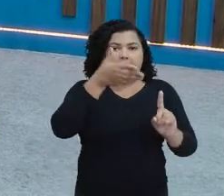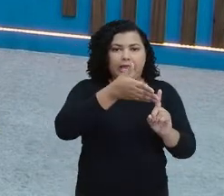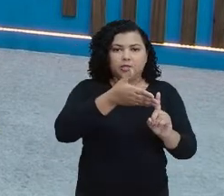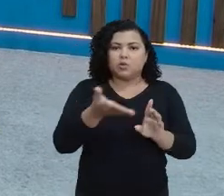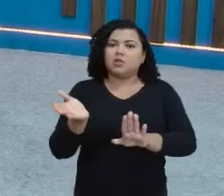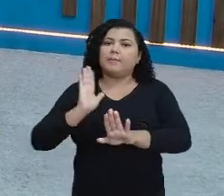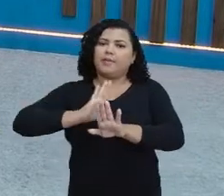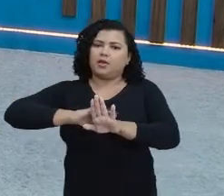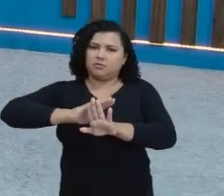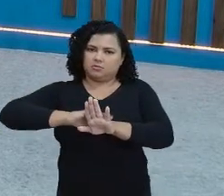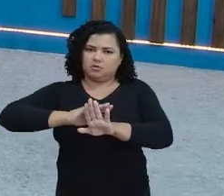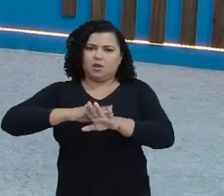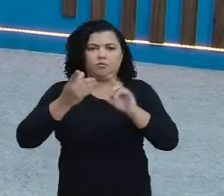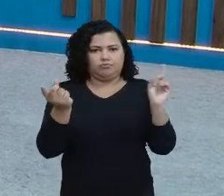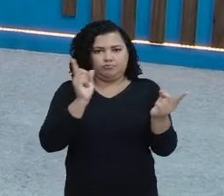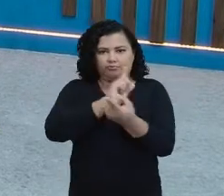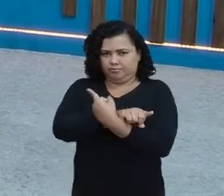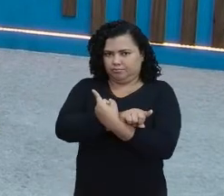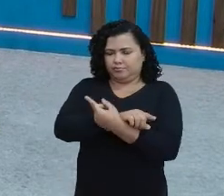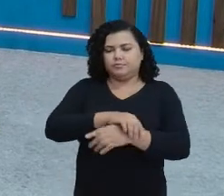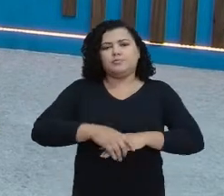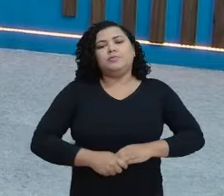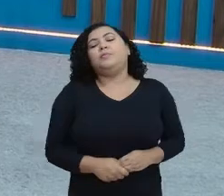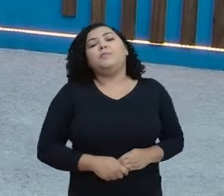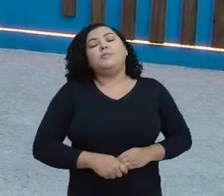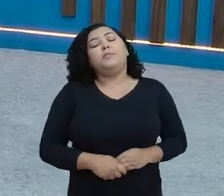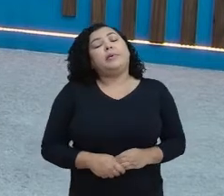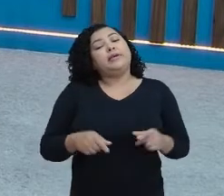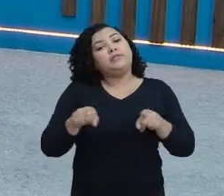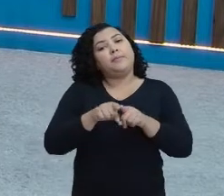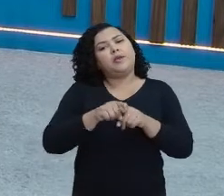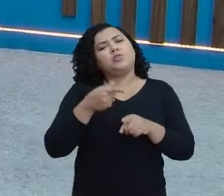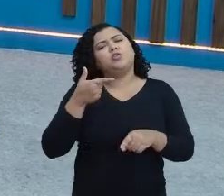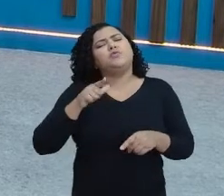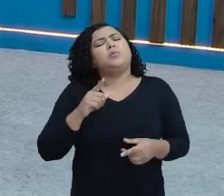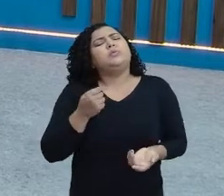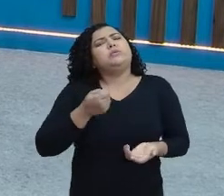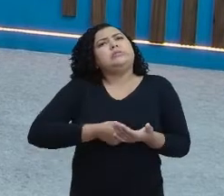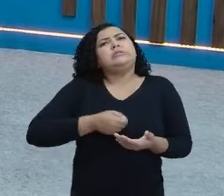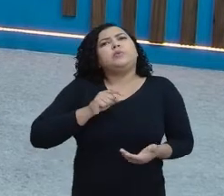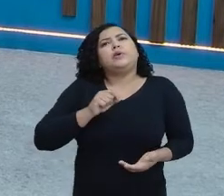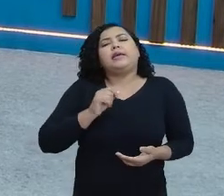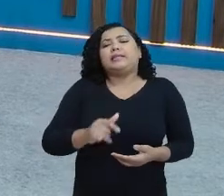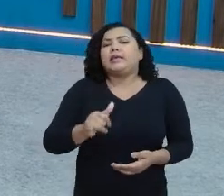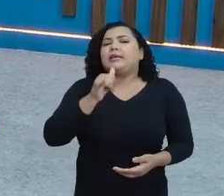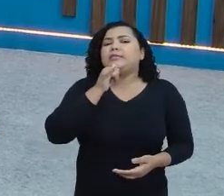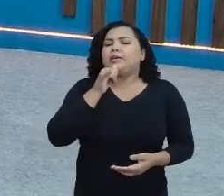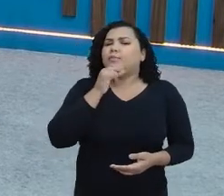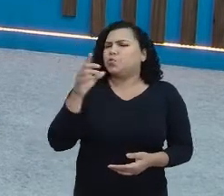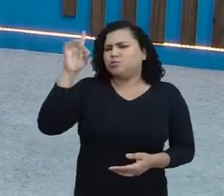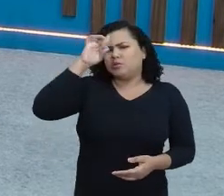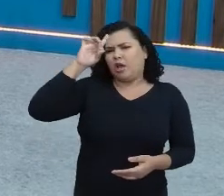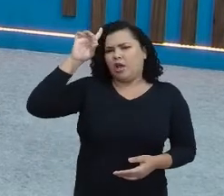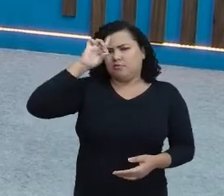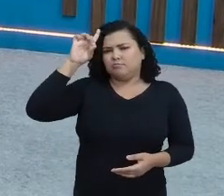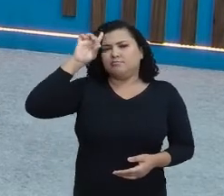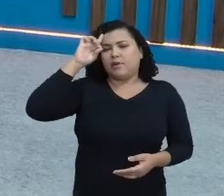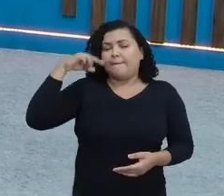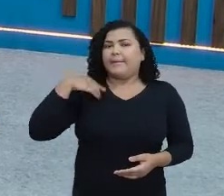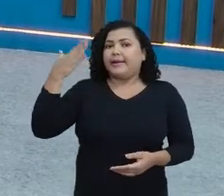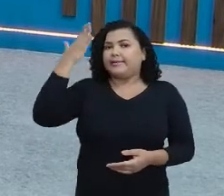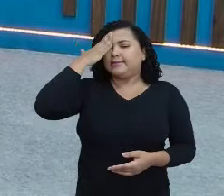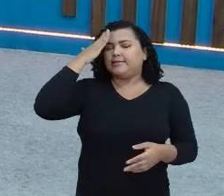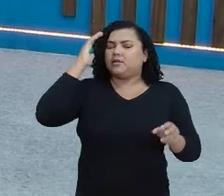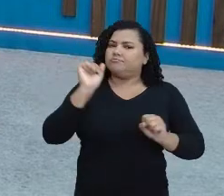proporcionais ou inversamente proporcionais. E mais uma vez a gente vai tentar trazer um exemplo do nosso cotidiano para buscar essa